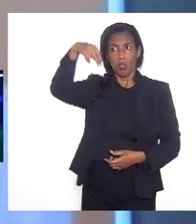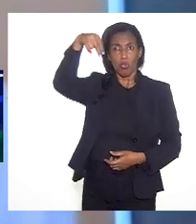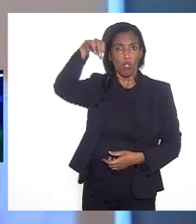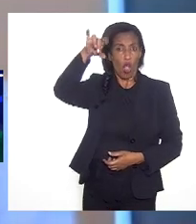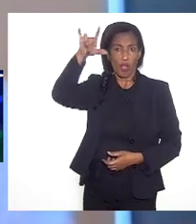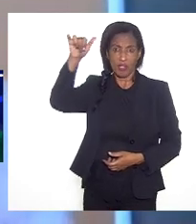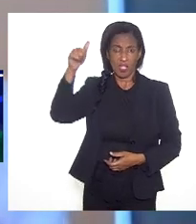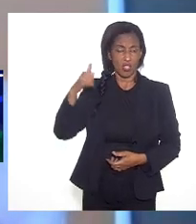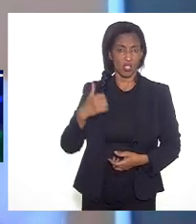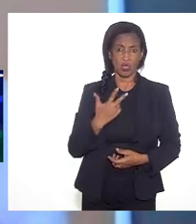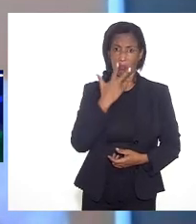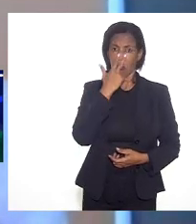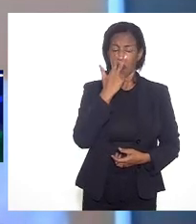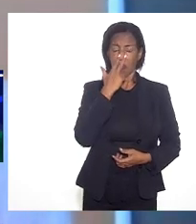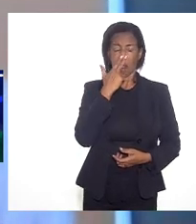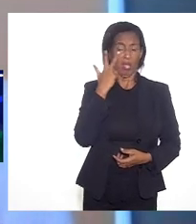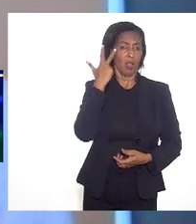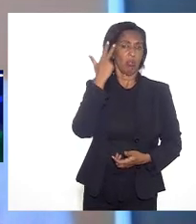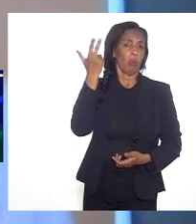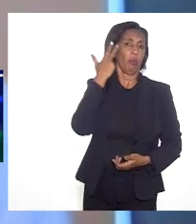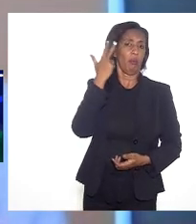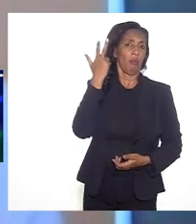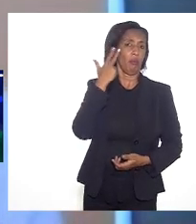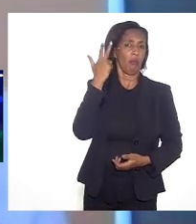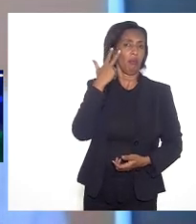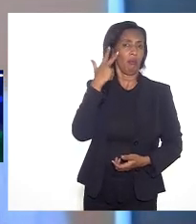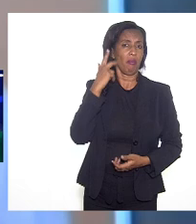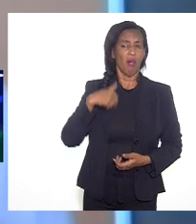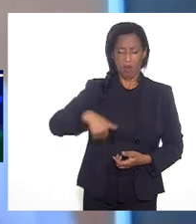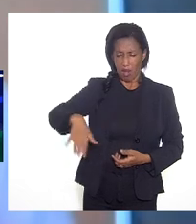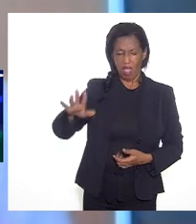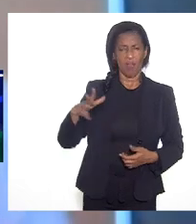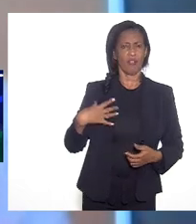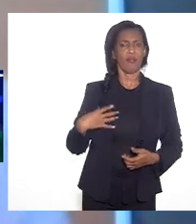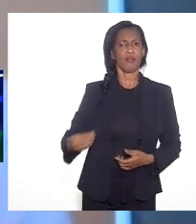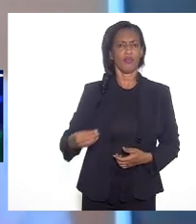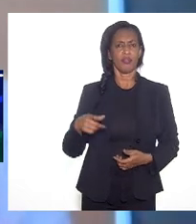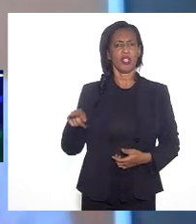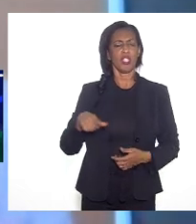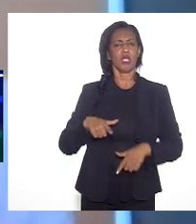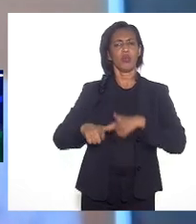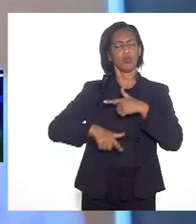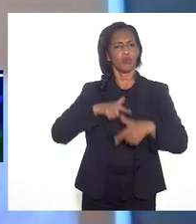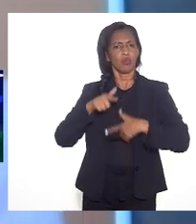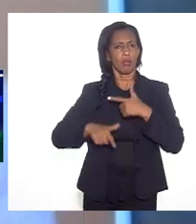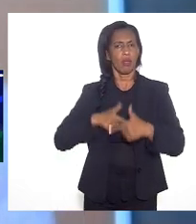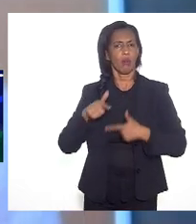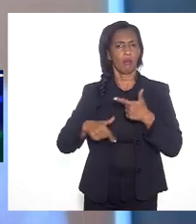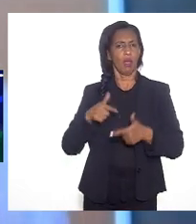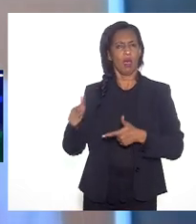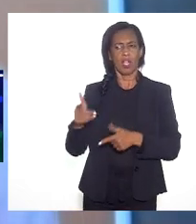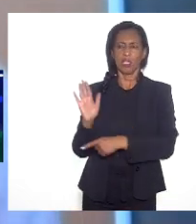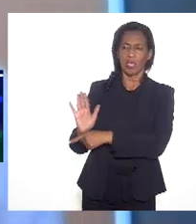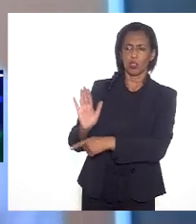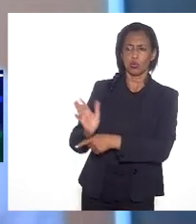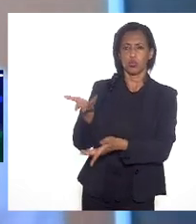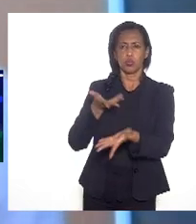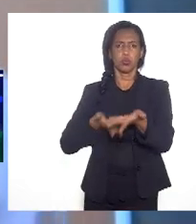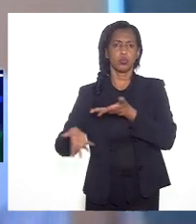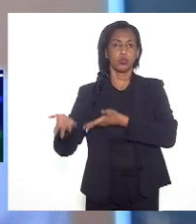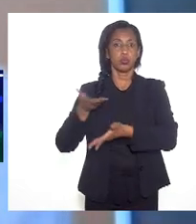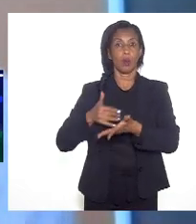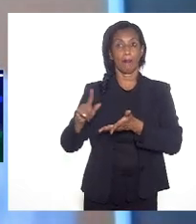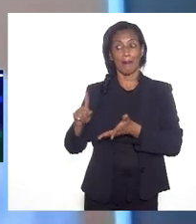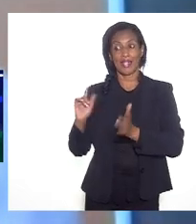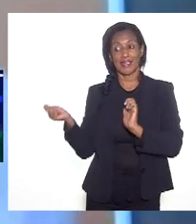isso é constante, levam seus filhos para os seus trabalhos, eles ali ajudam, mas eles estão